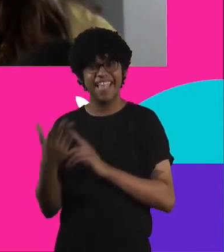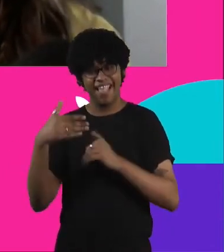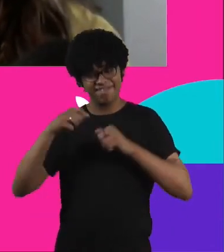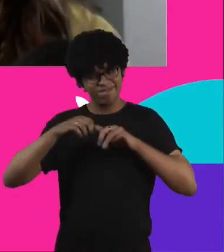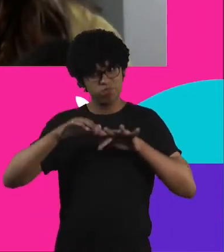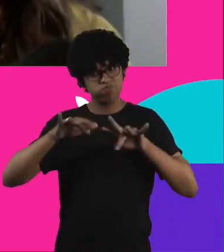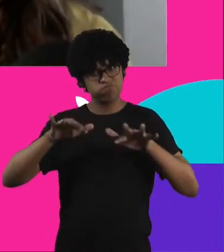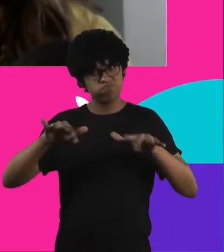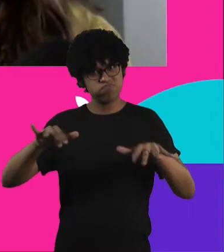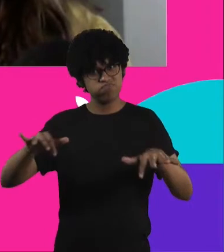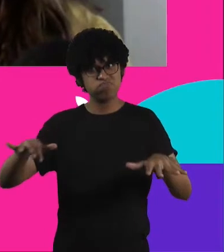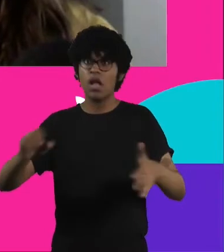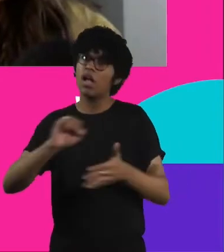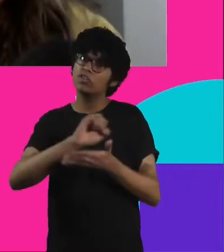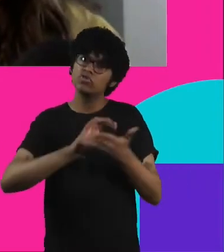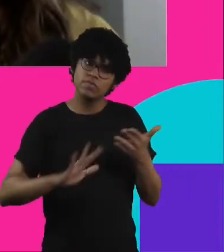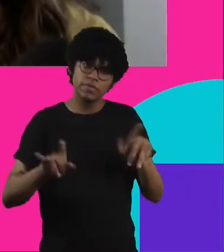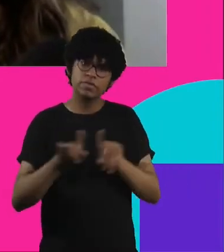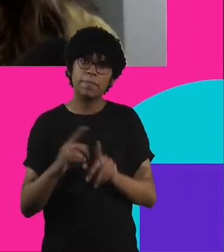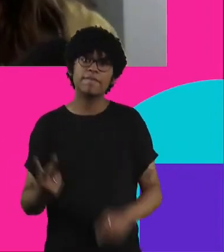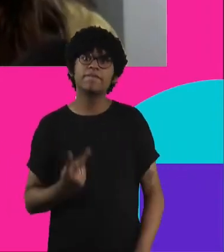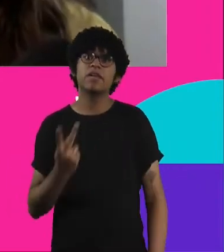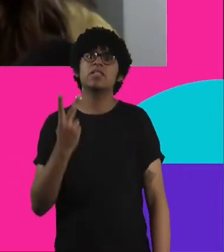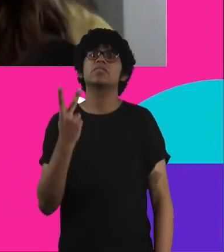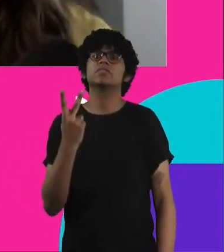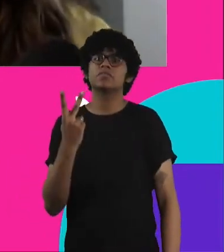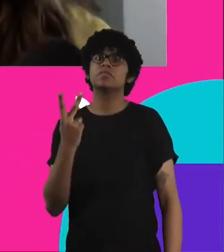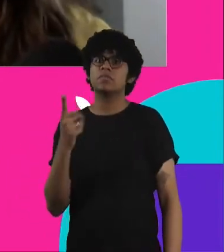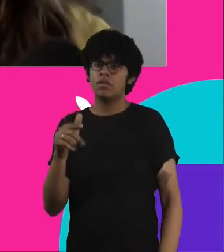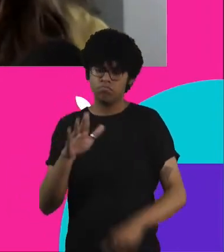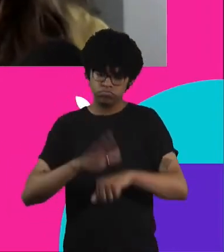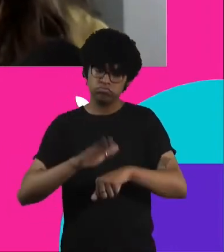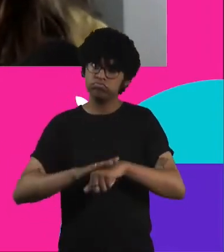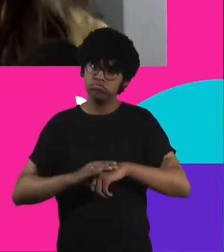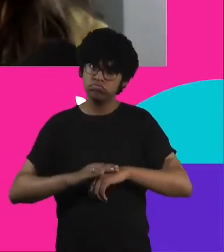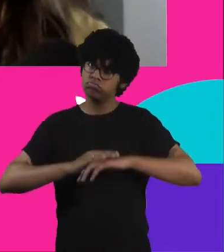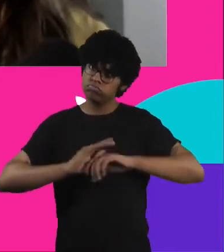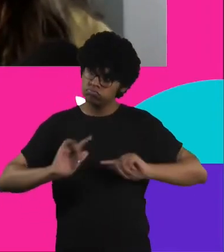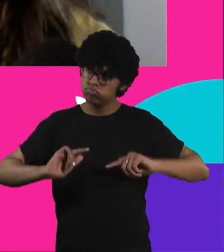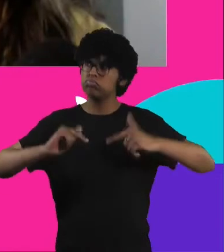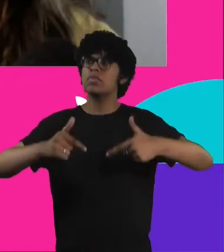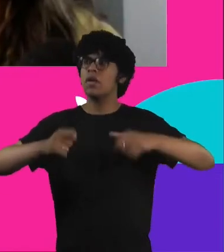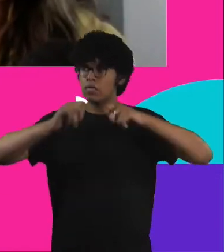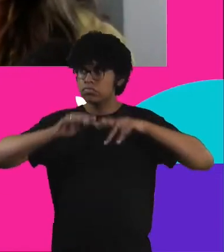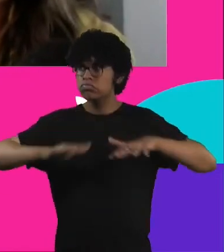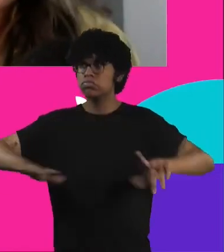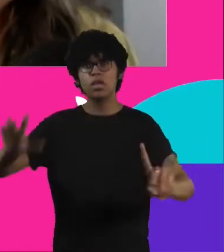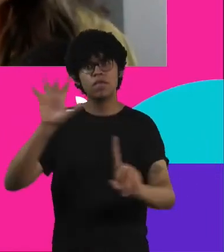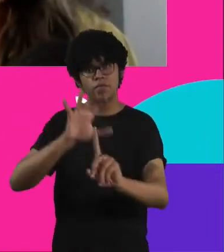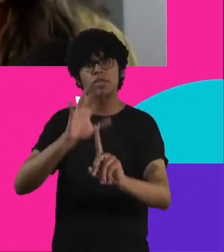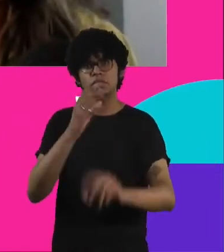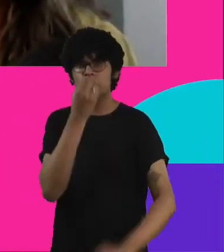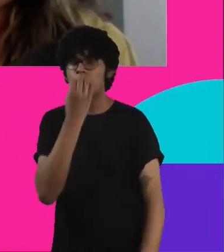propagação de atividades e de valores postos em prática que, de fato, reverberem essas mitigações,